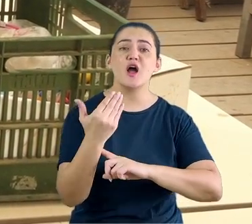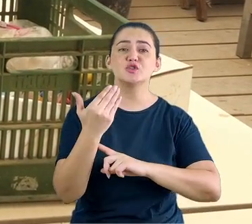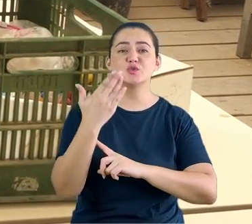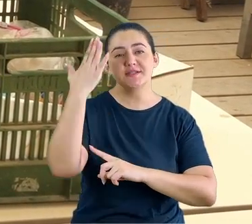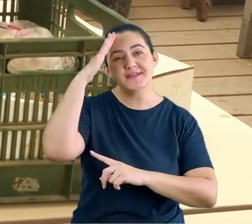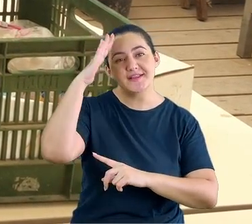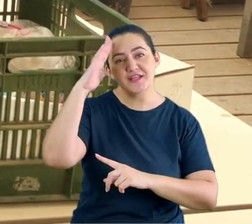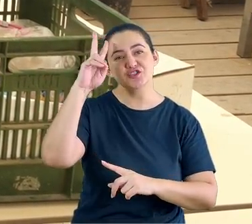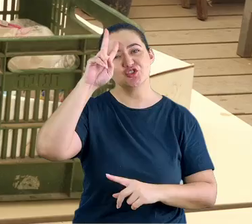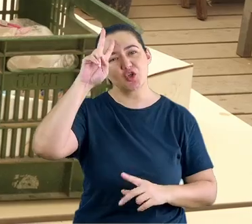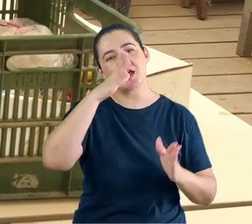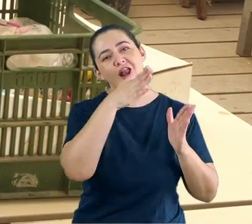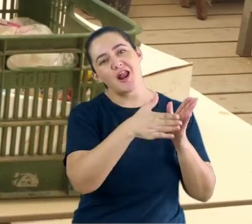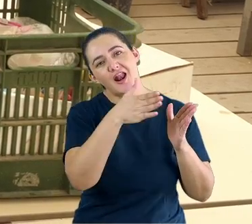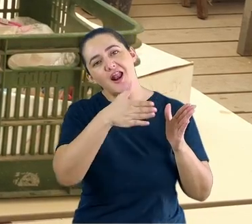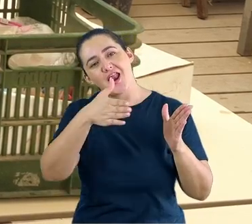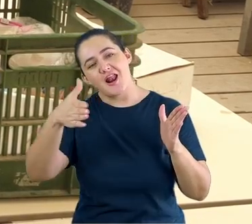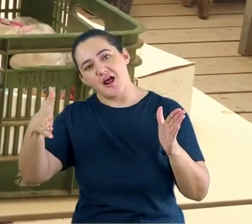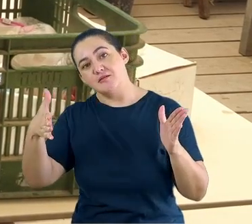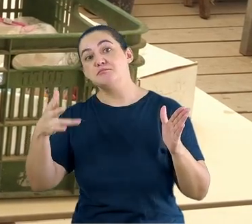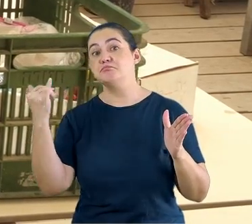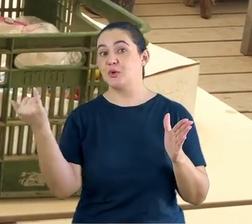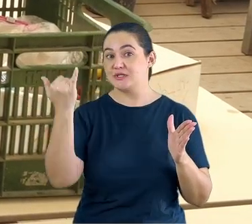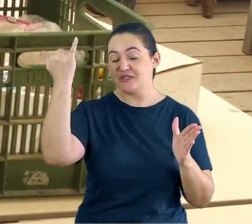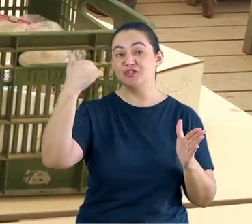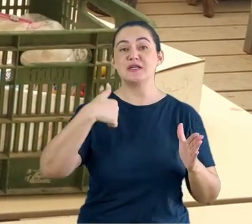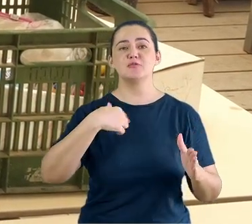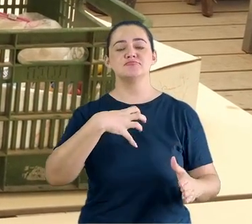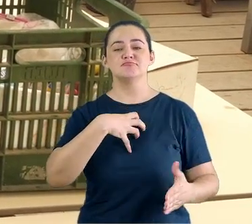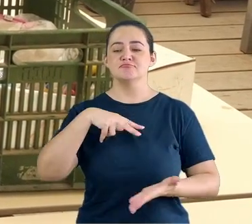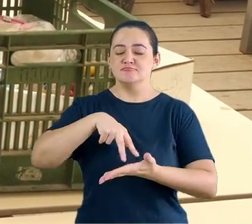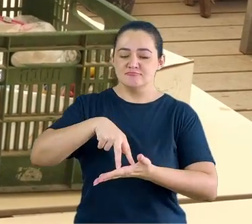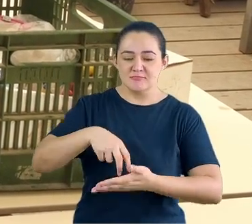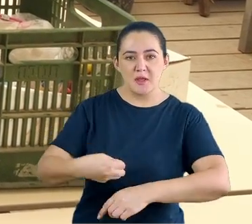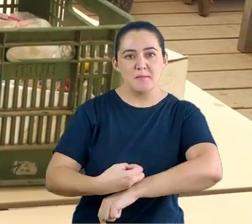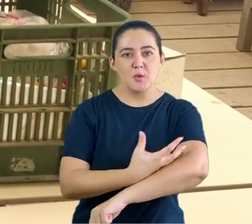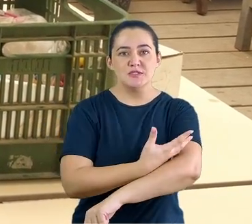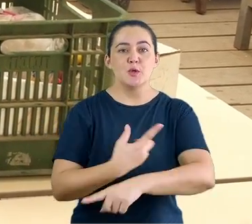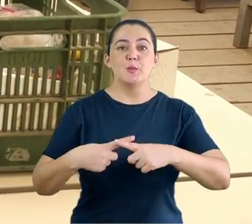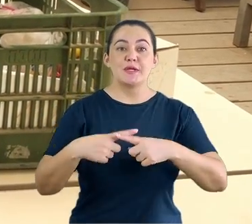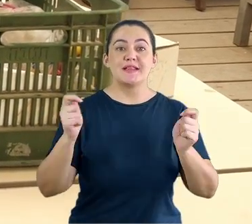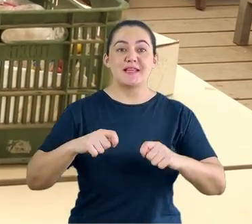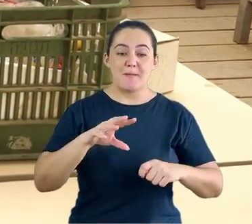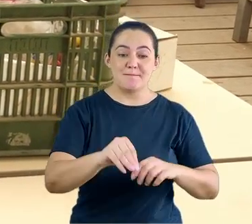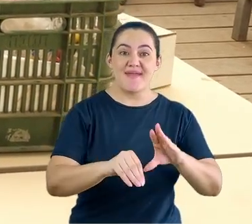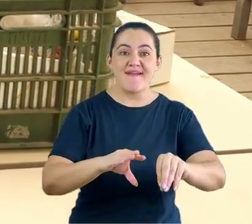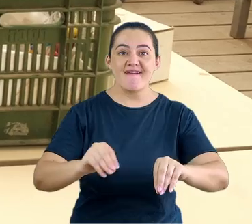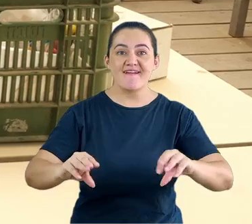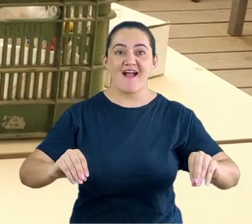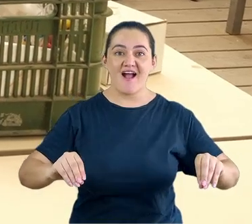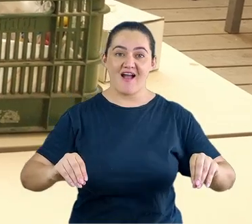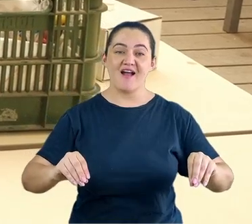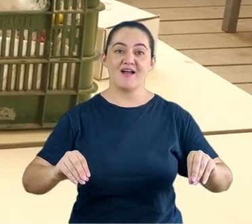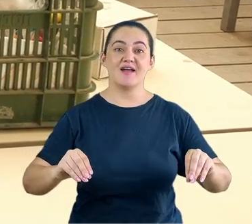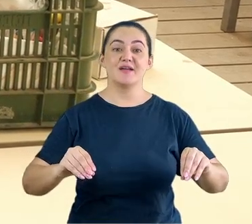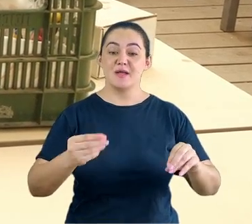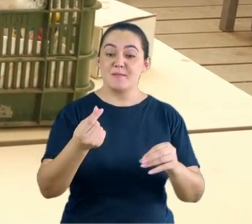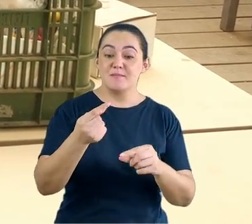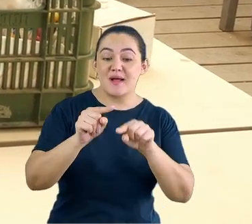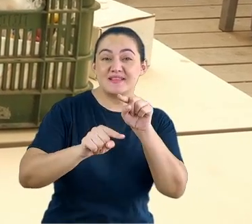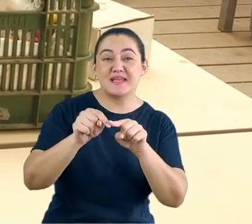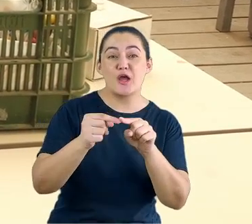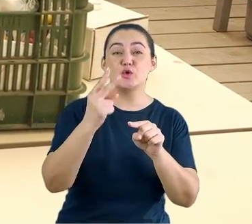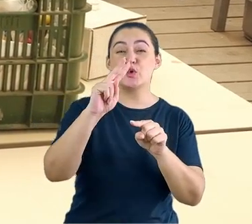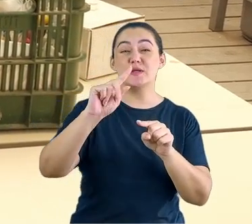nos ajudam a contar uma história tão importante? E a minha emoção aqui é que eu estou podendo pegar elementos de 2000